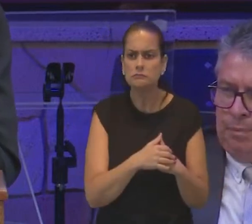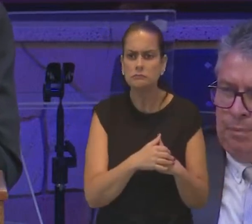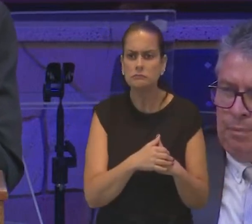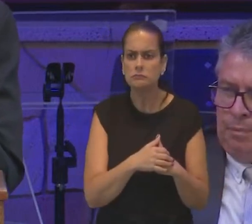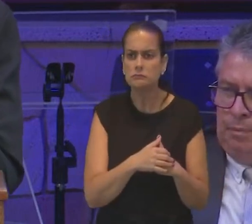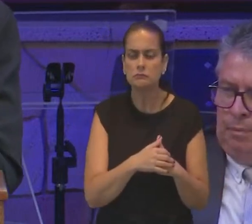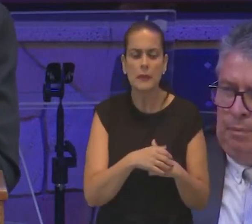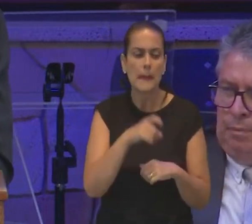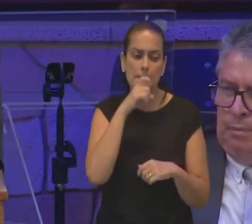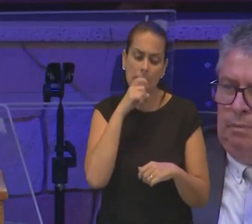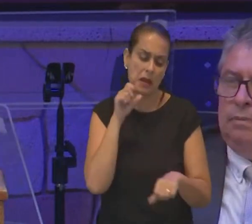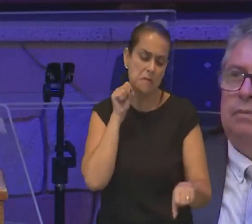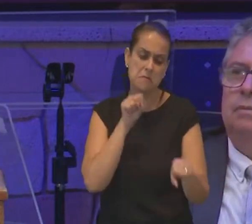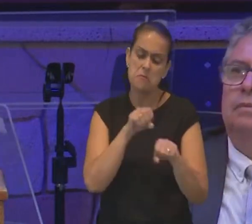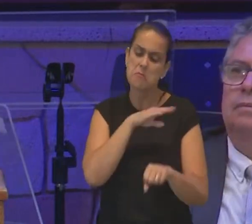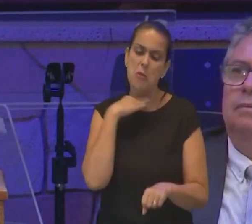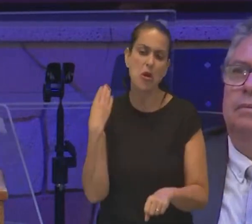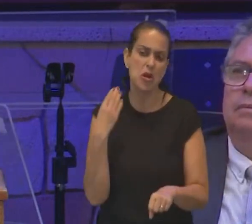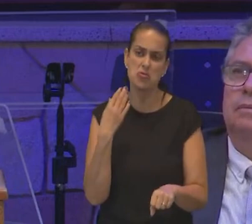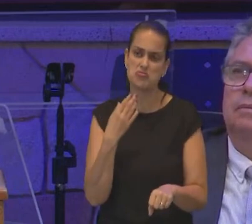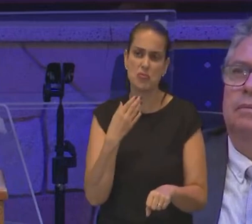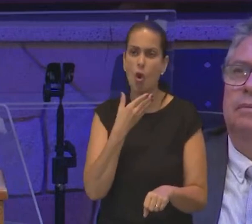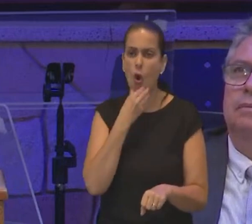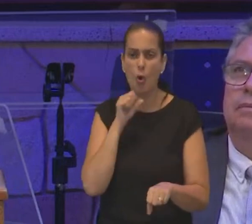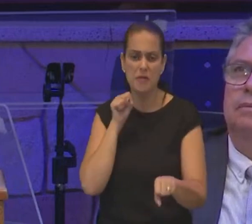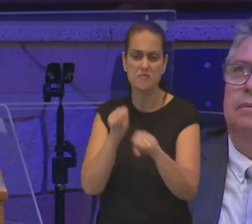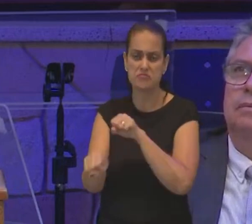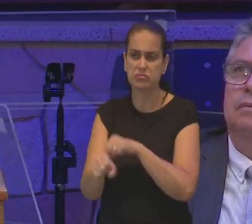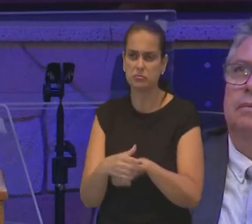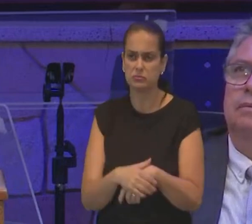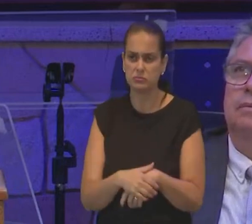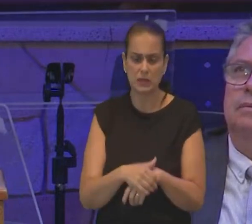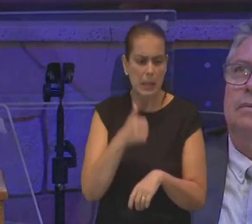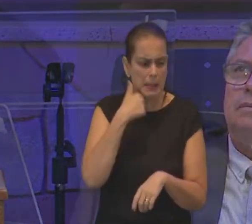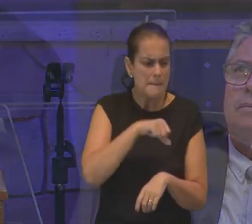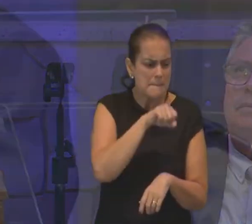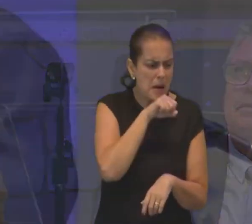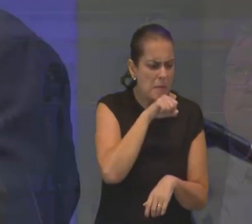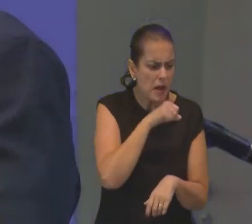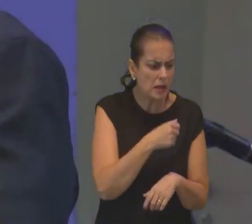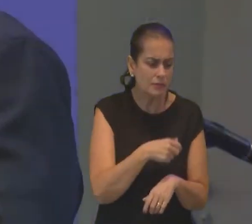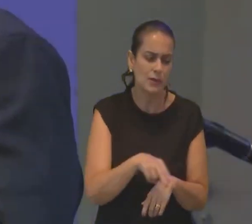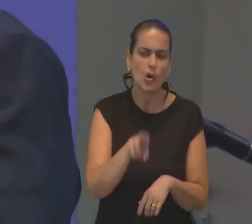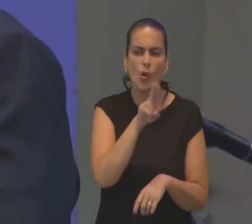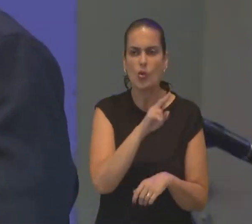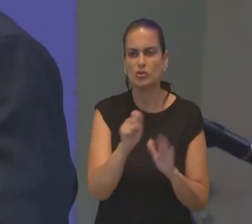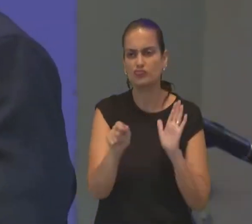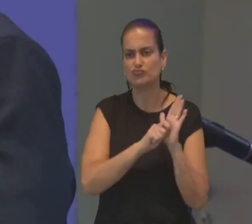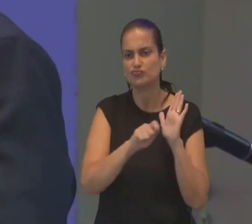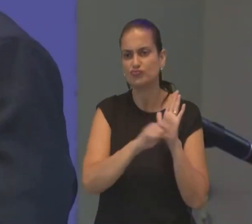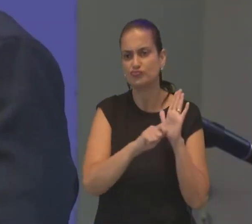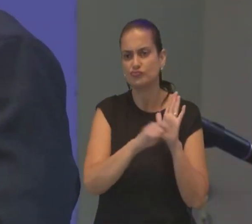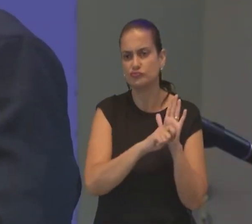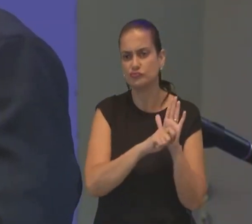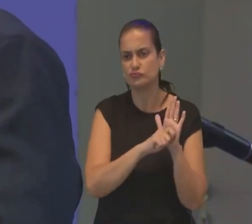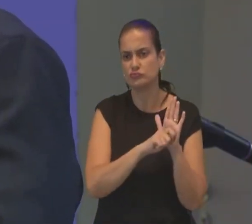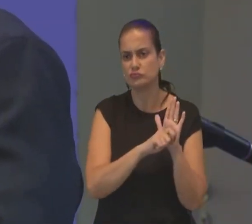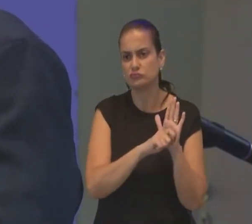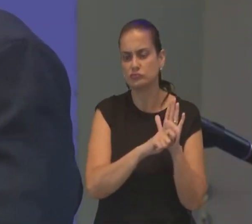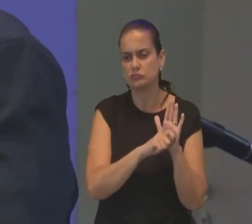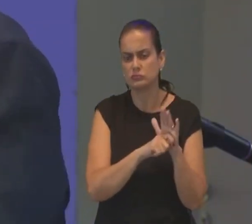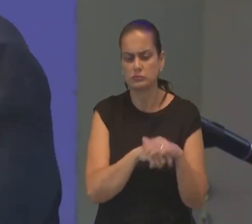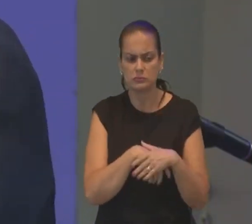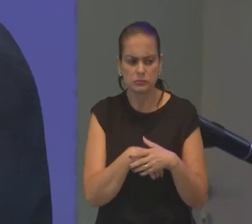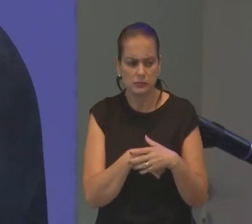meu pai já mataram. Se você tem mãe? Disse, não, minha mãe é uma usuária de droga.